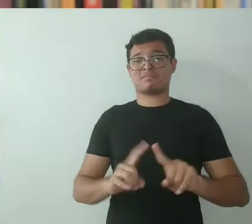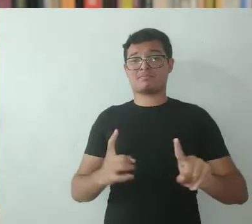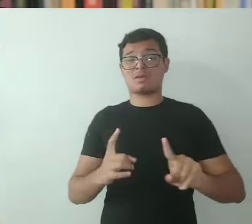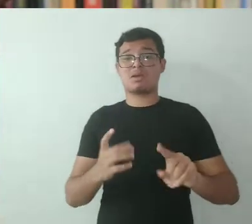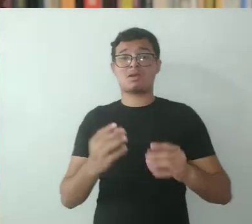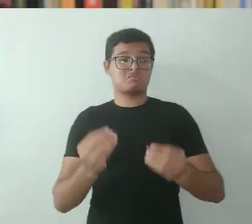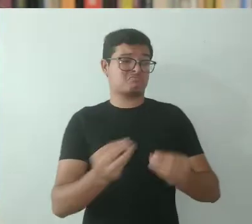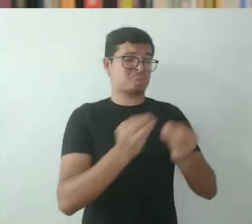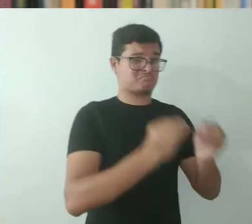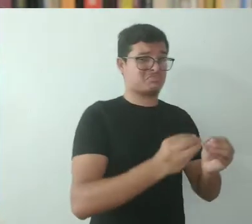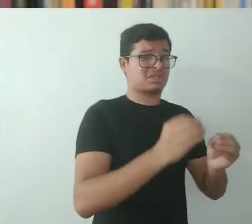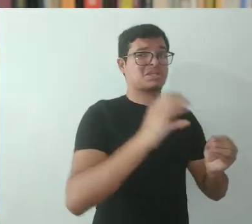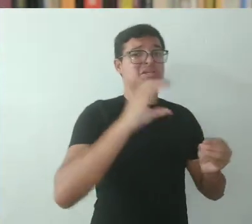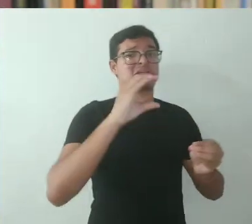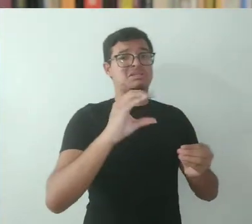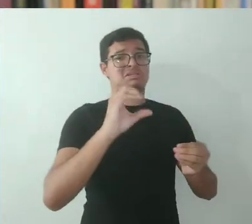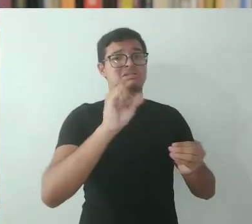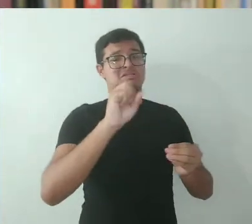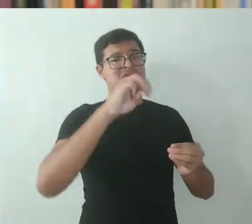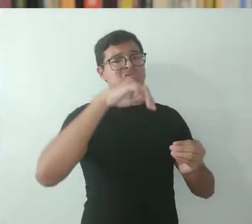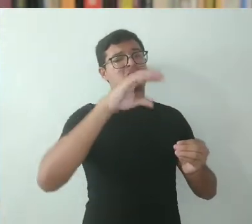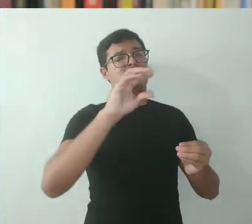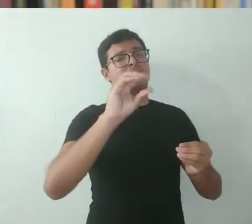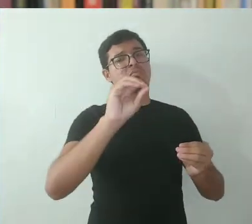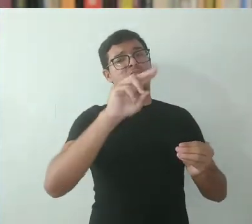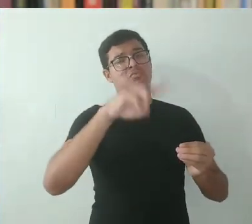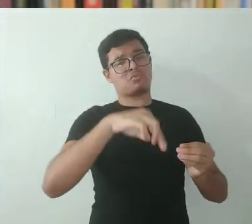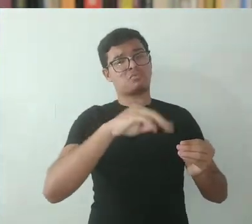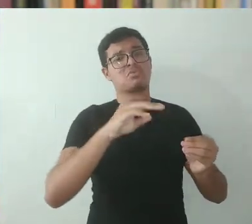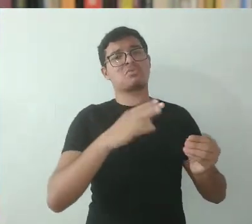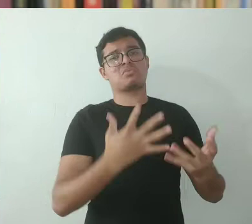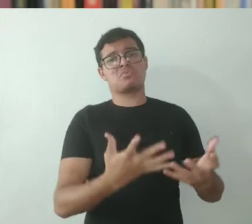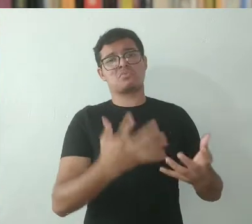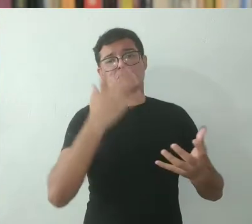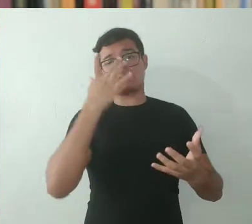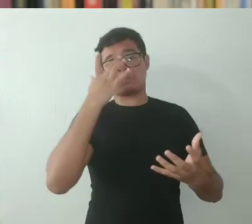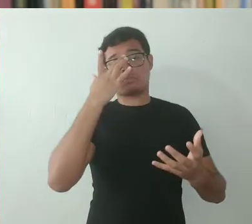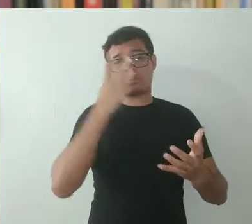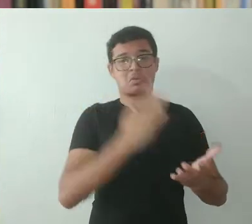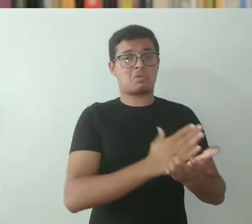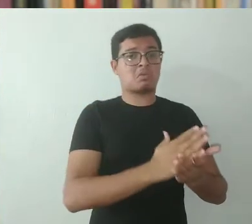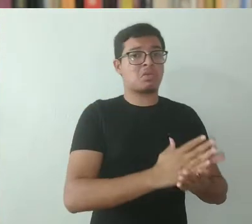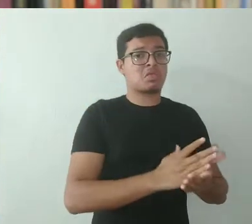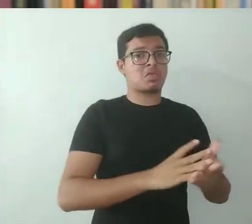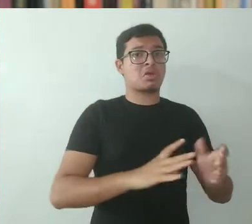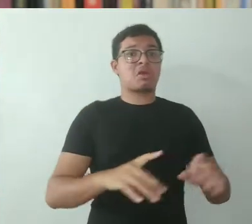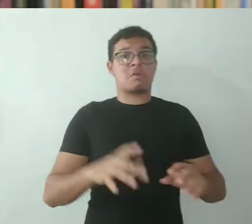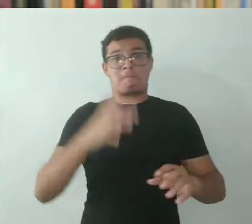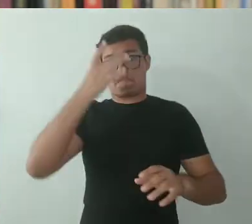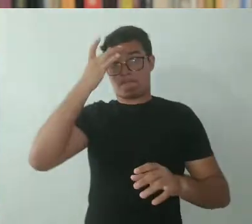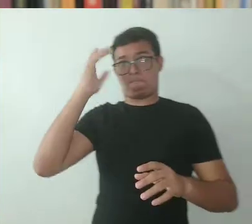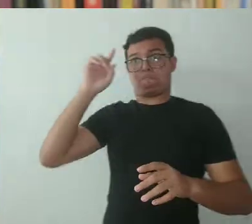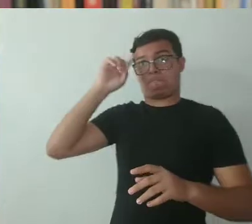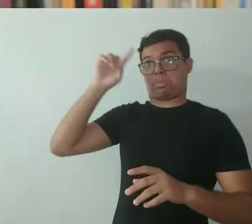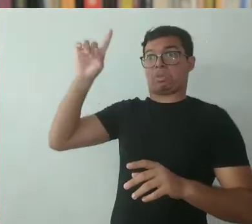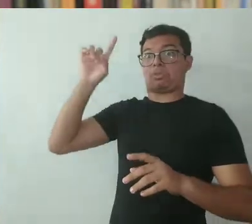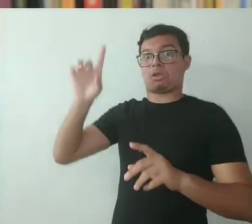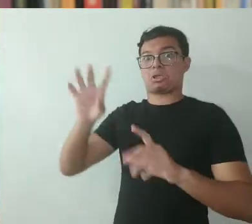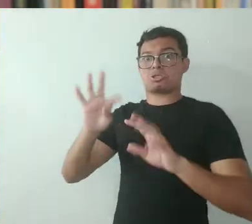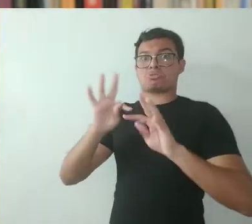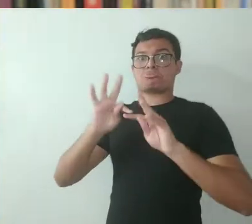comum, porque a gente está partindo de um pressuposto que todas as sociedades possuem empregos para todas as